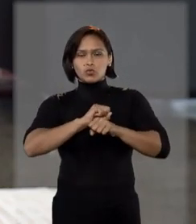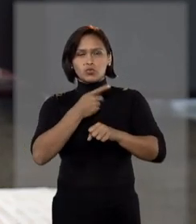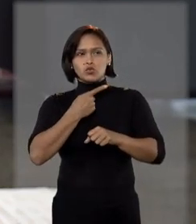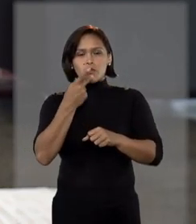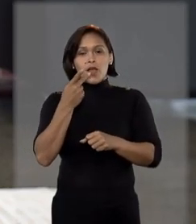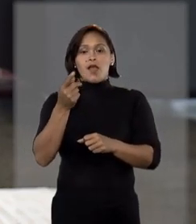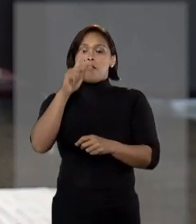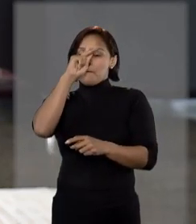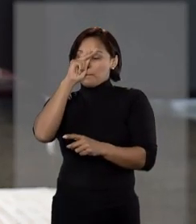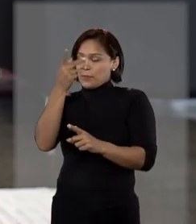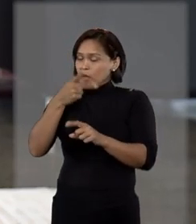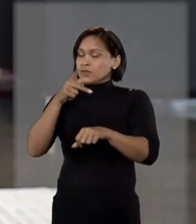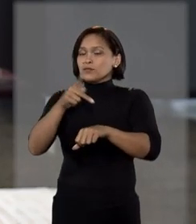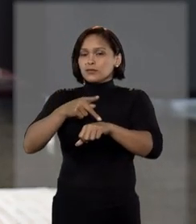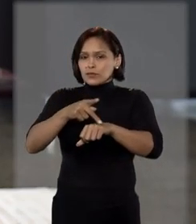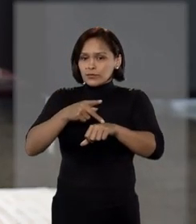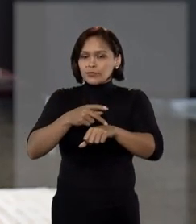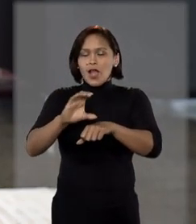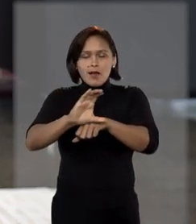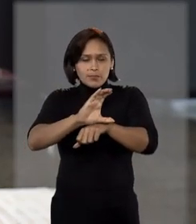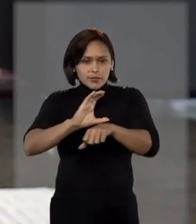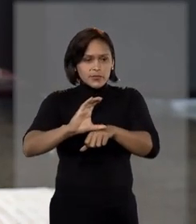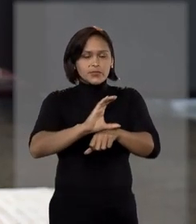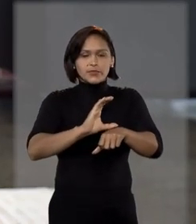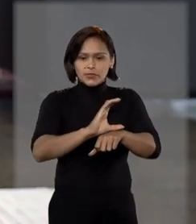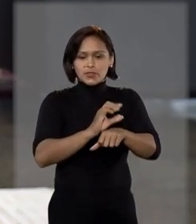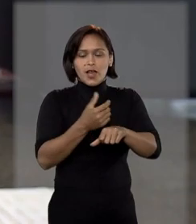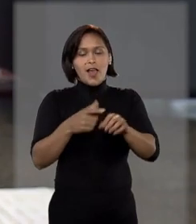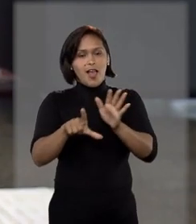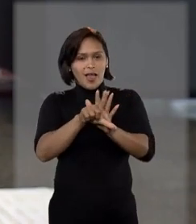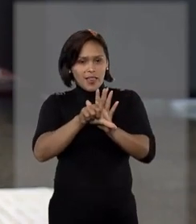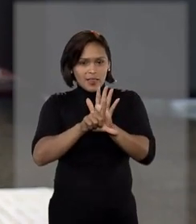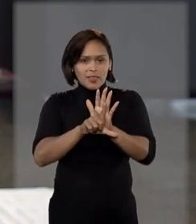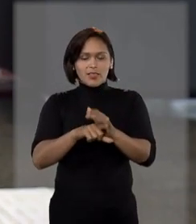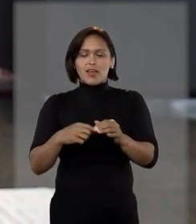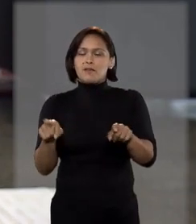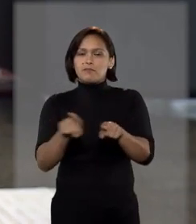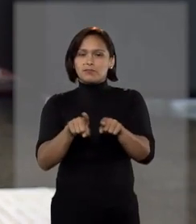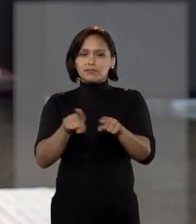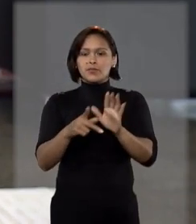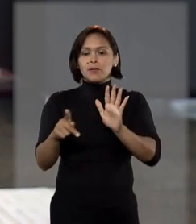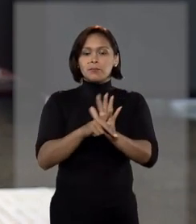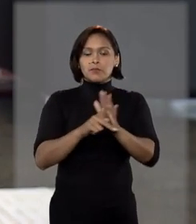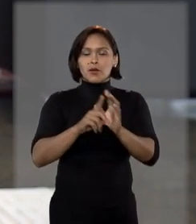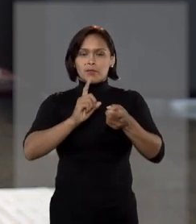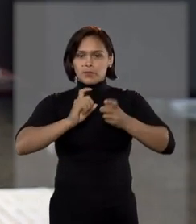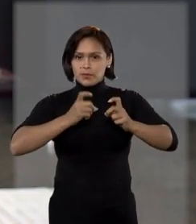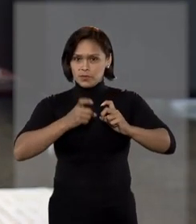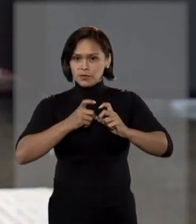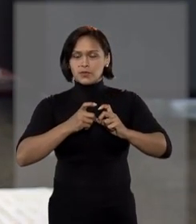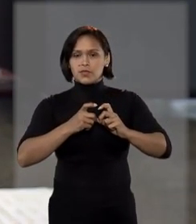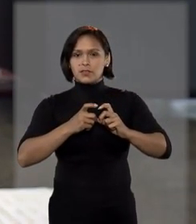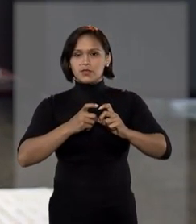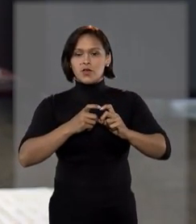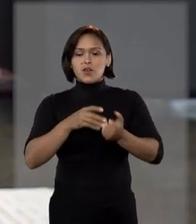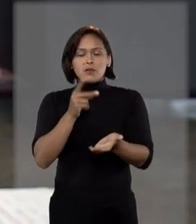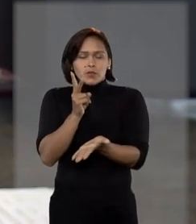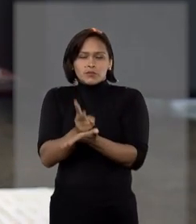o legislador pátrio foi sábio ao prever a criação de instâncias administrativas